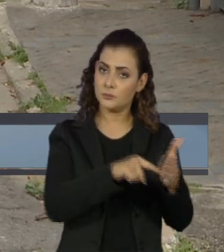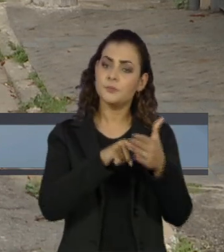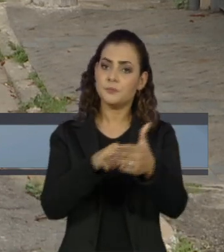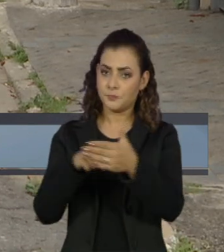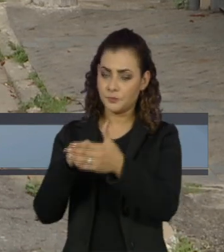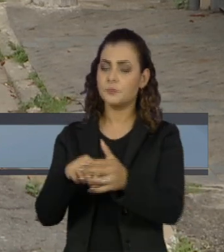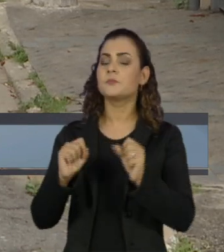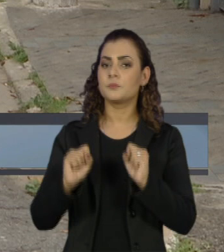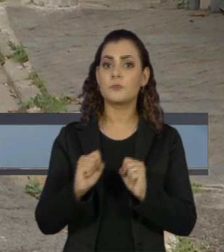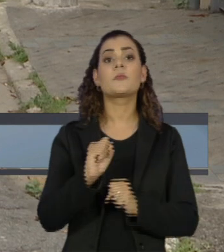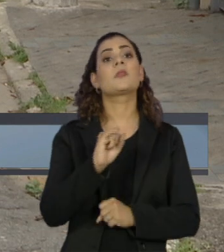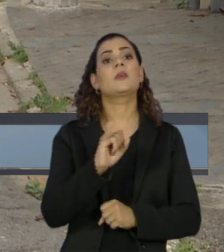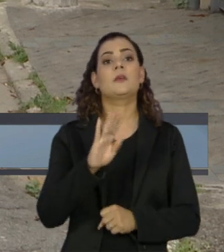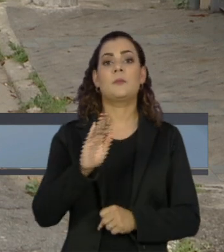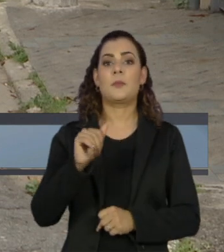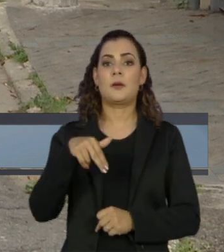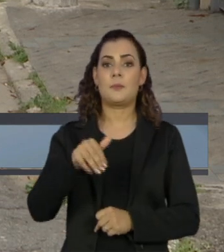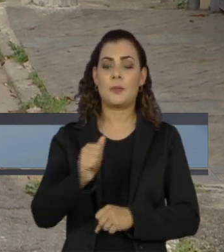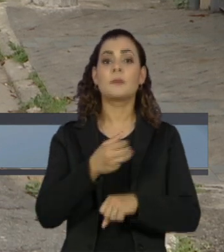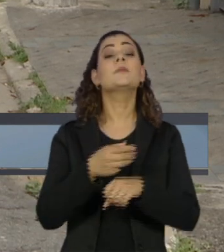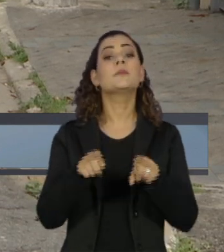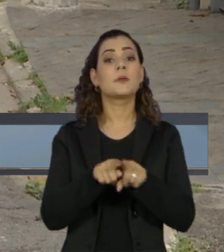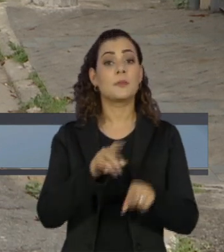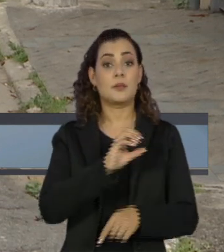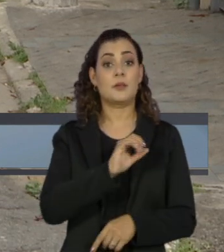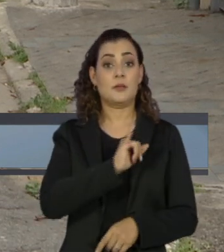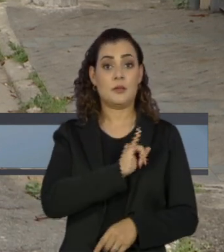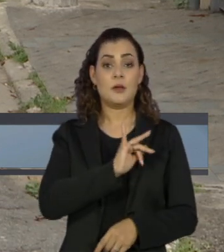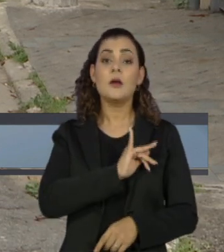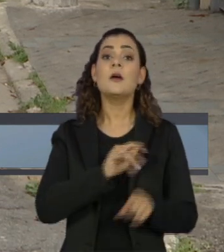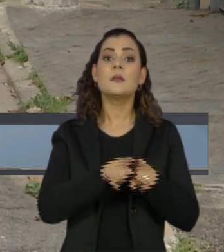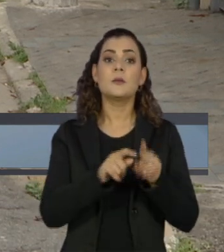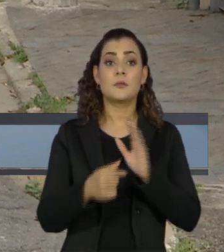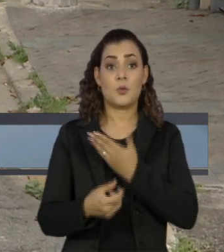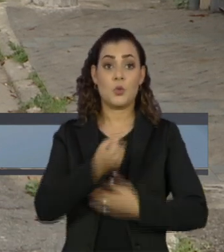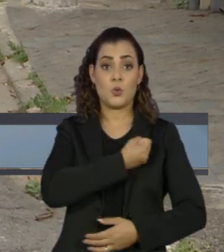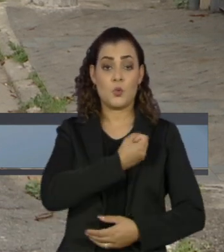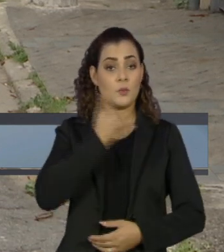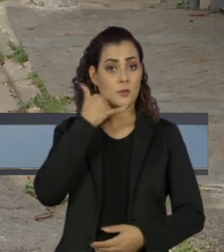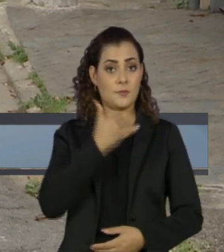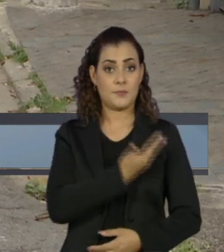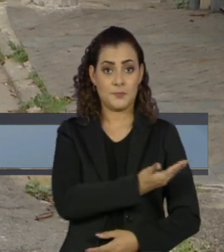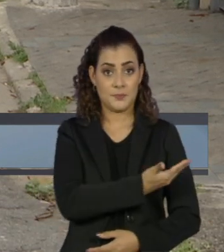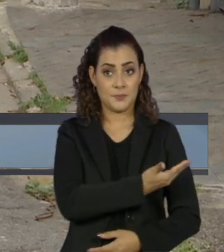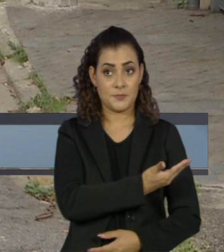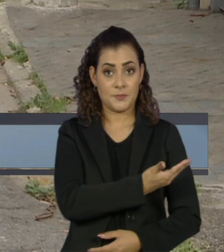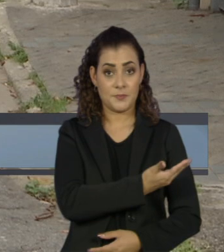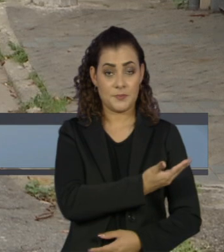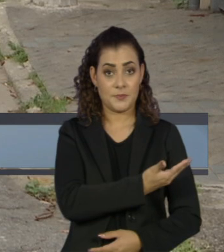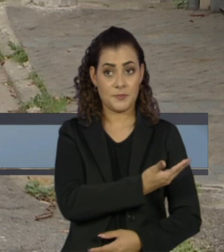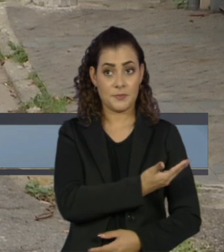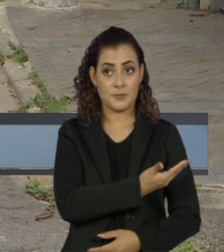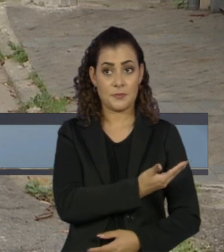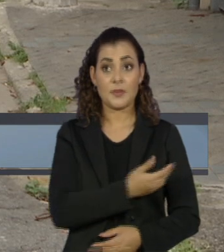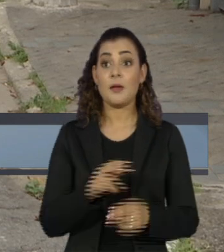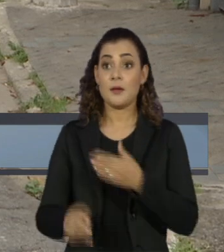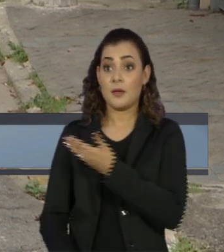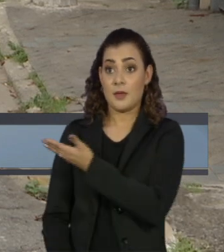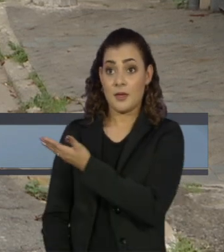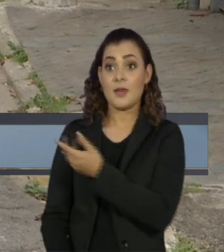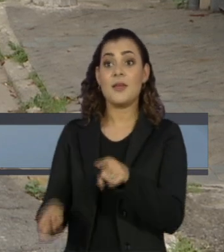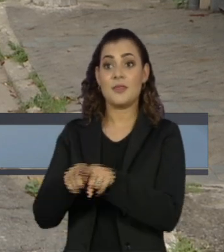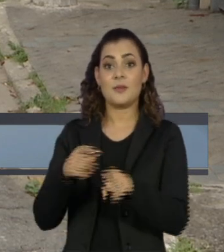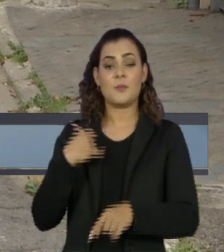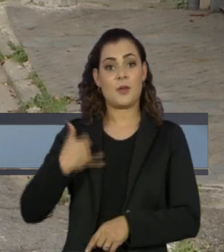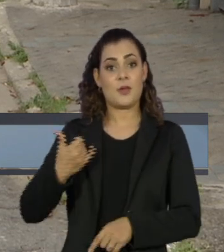ser feitas ao IBAMA pelo telefone 0800 61 80 oitenta pelo disque ambiente no 0800 11